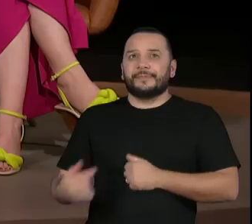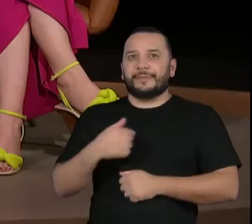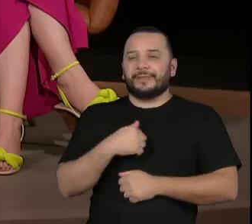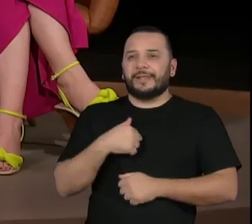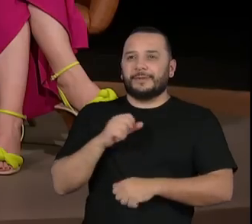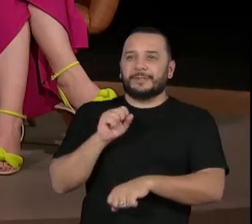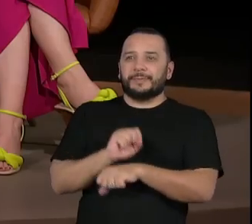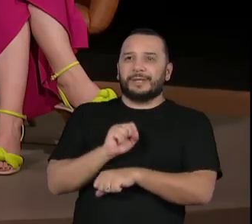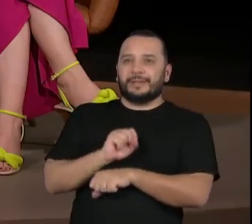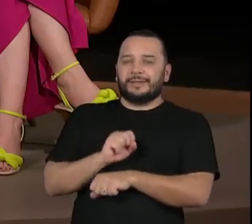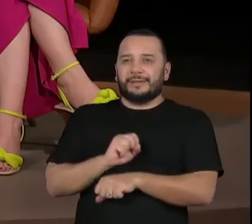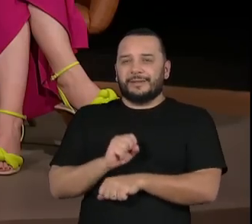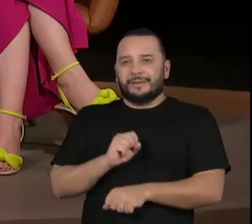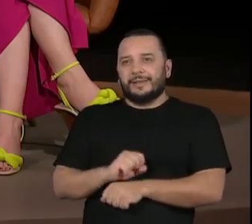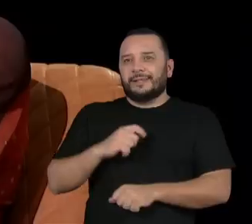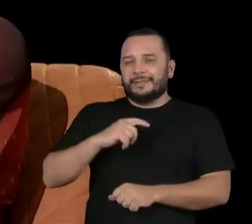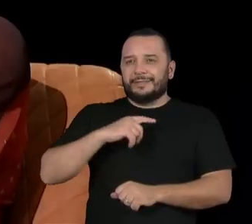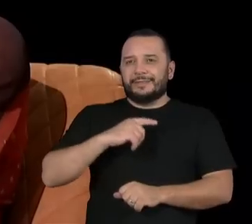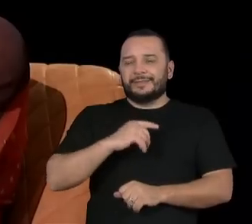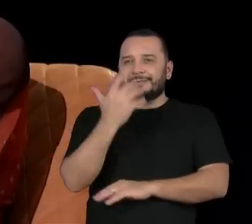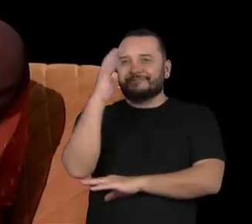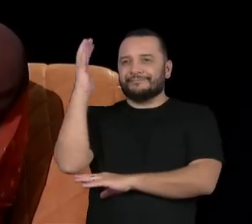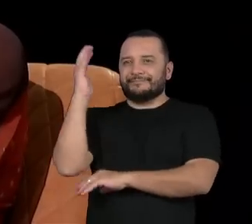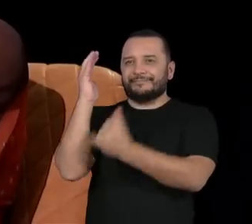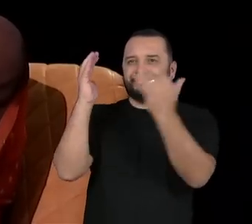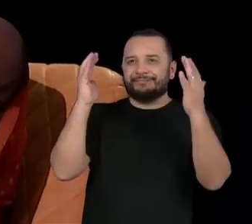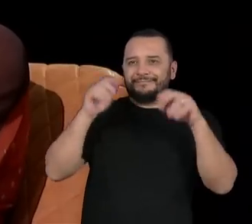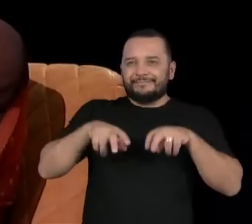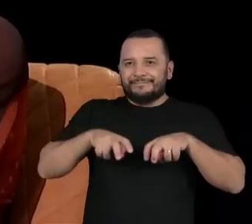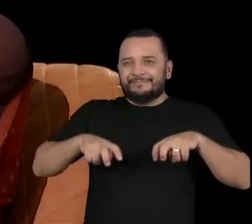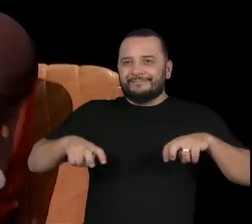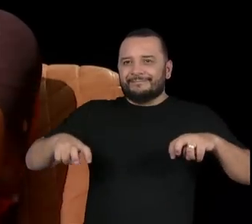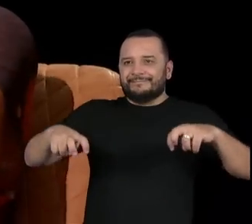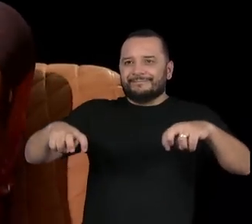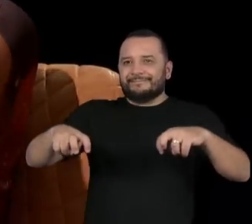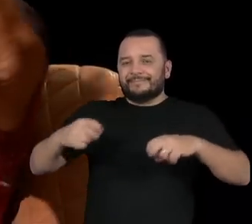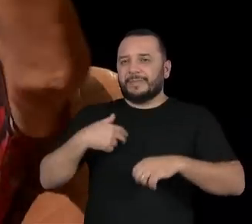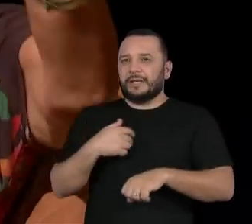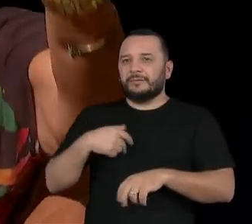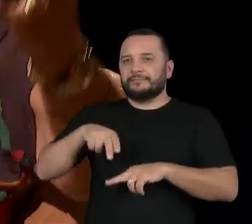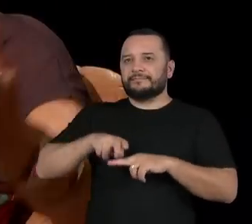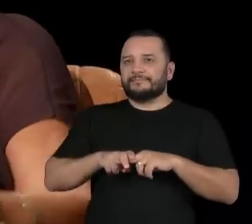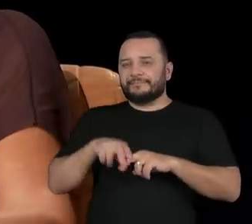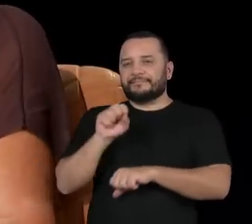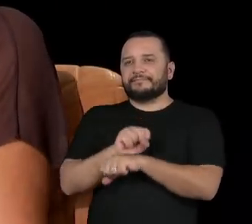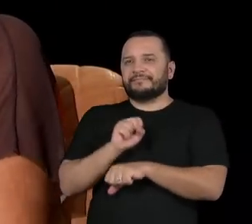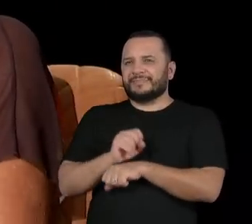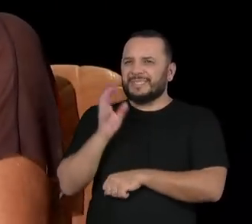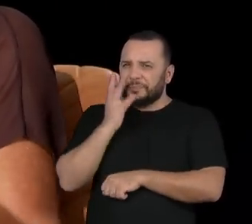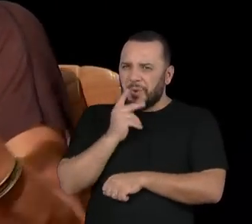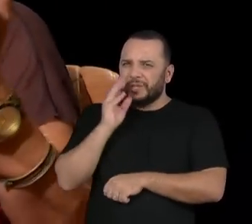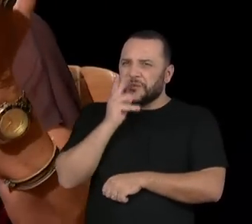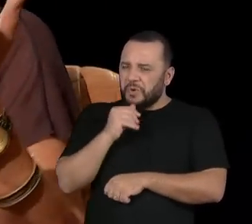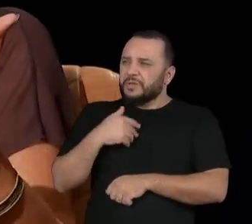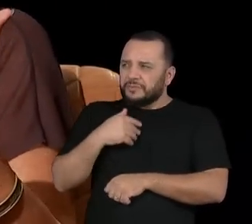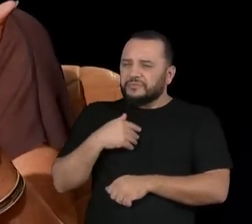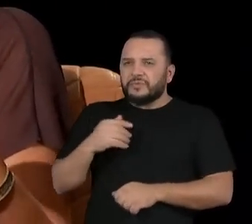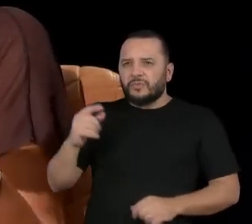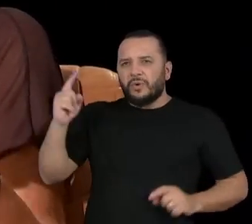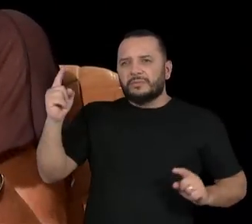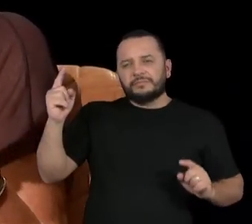em frente. E um dia ela não demorava. Aí eu subi. Aí eu falei